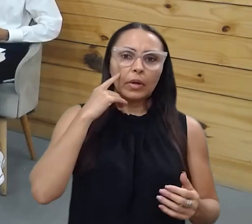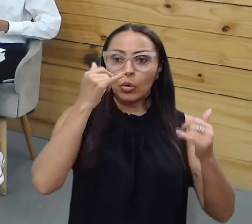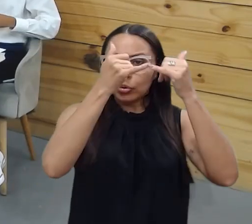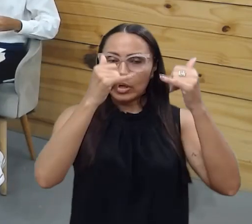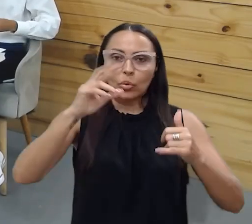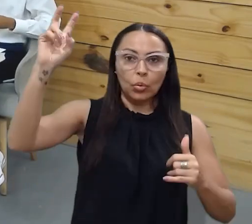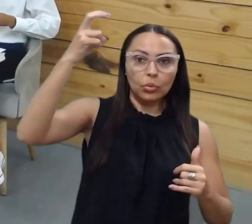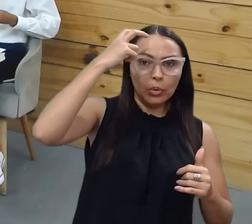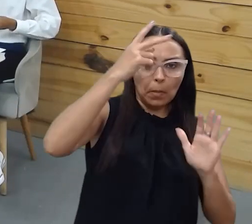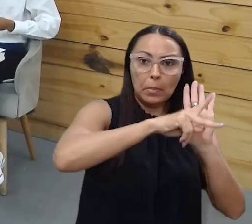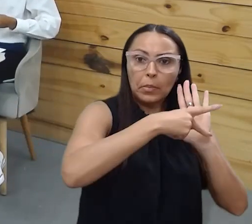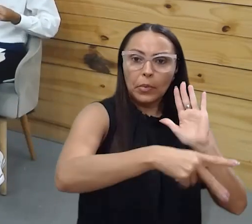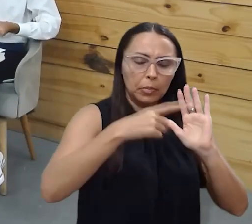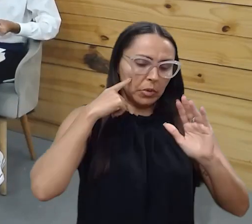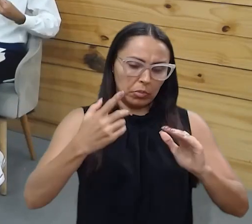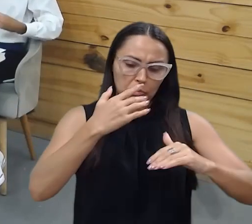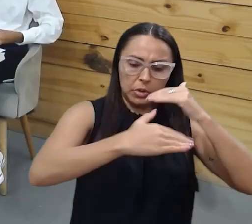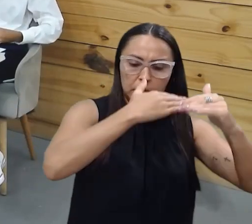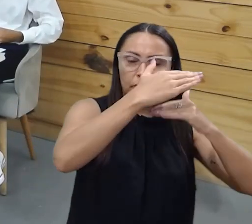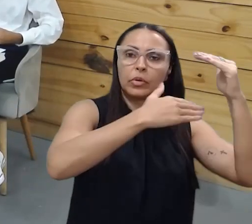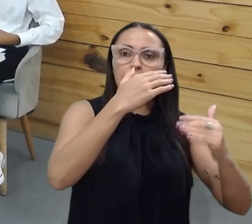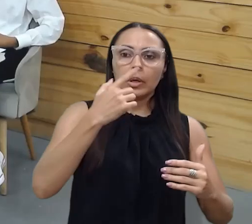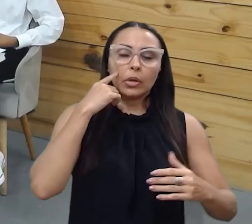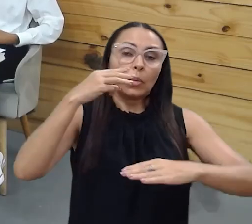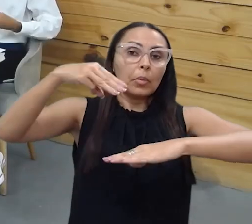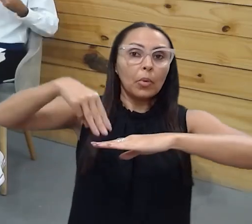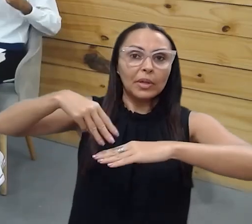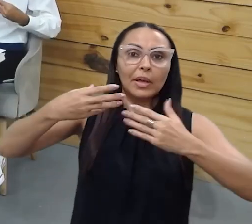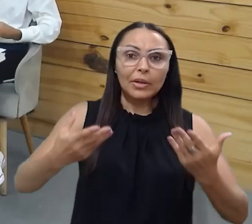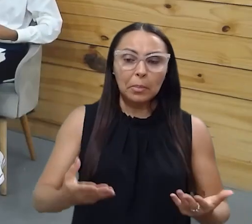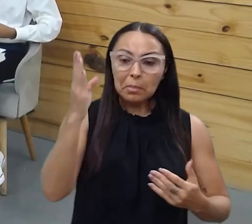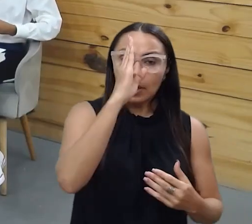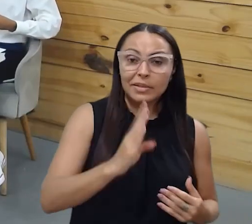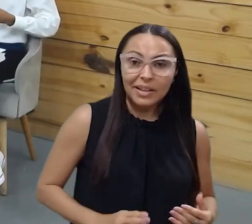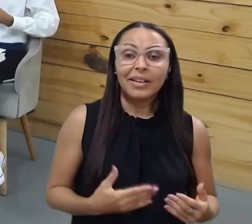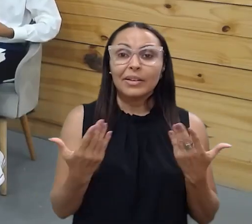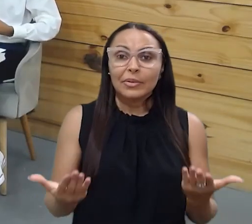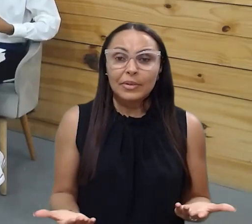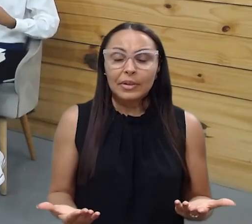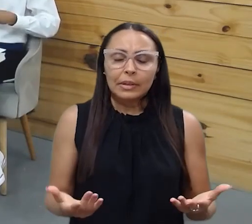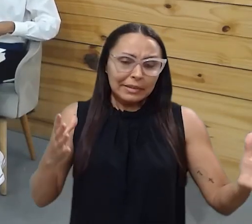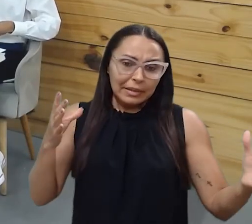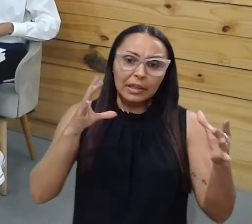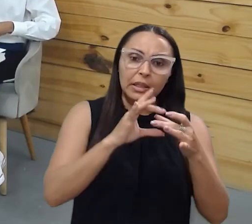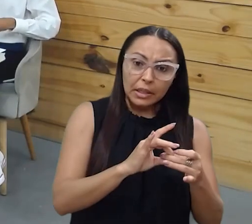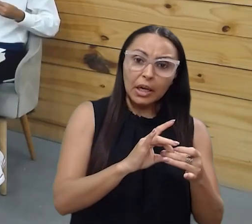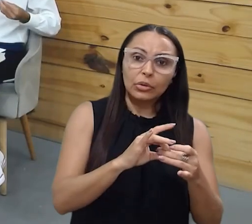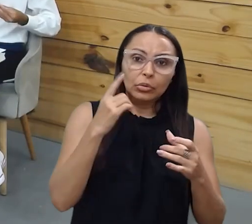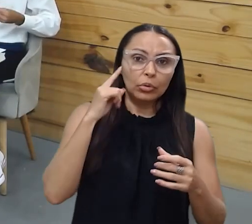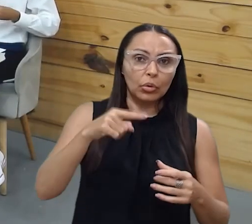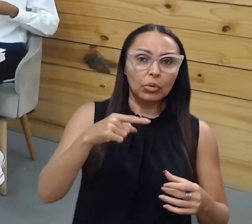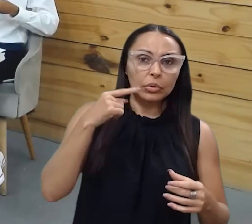nossa cultura. Então, todo esse processo do desenvolvimento moderno, né, brasileiro, está ligado com as nossas